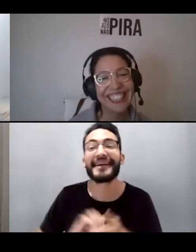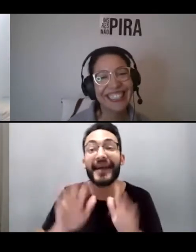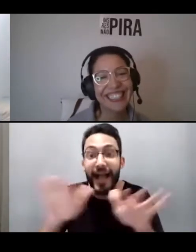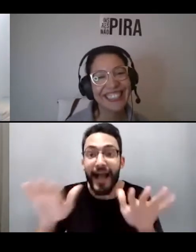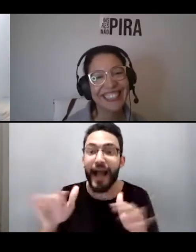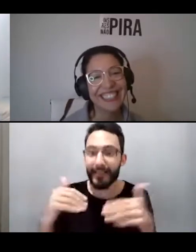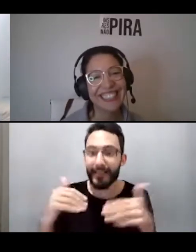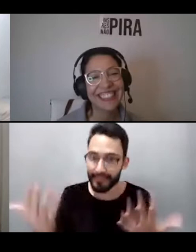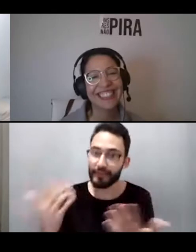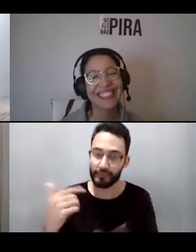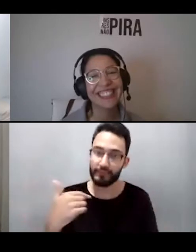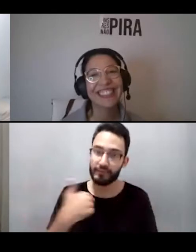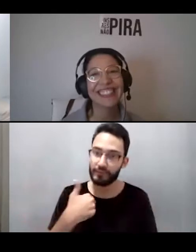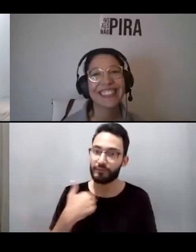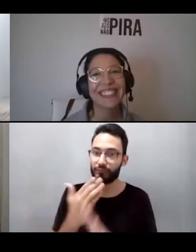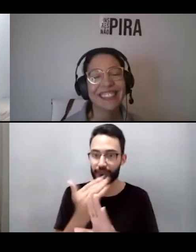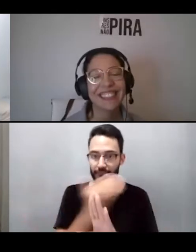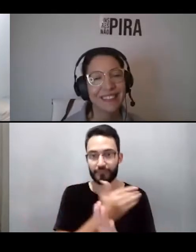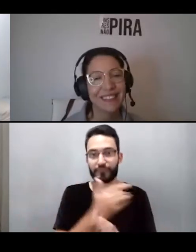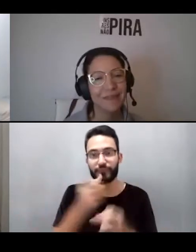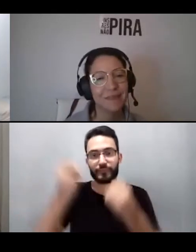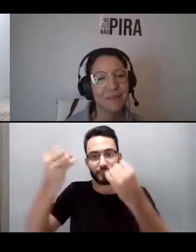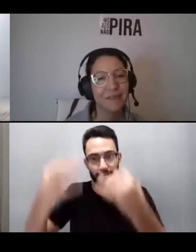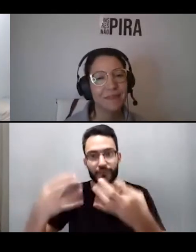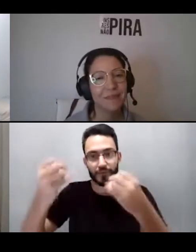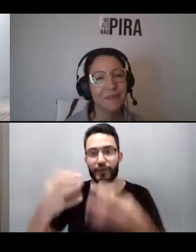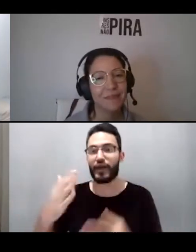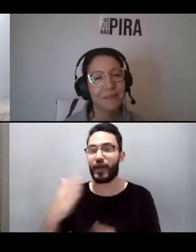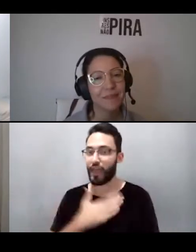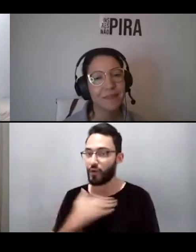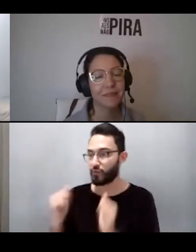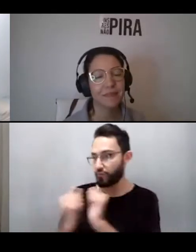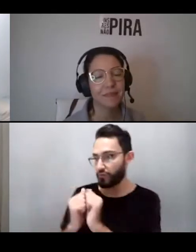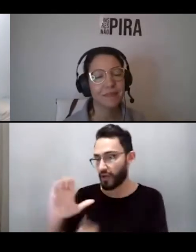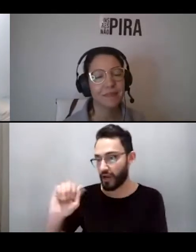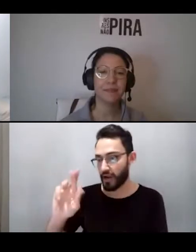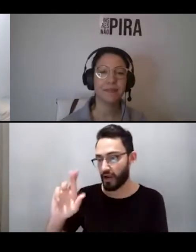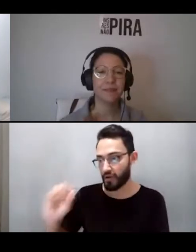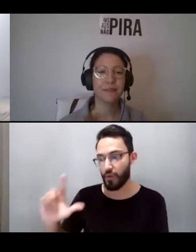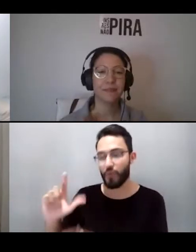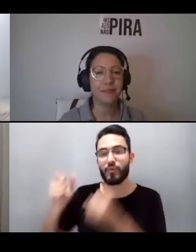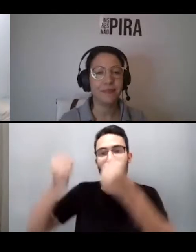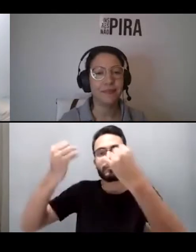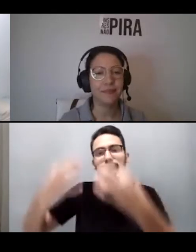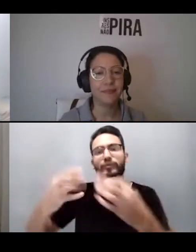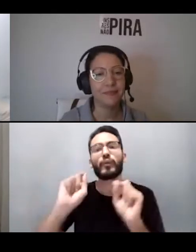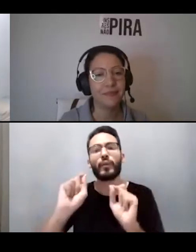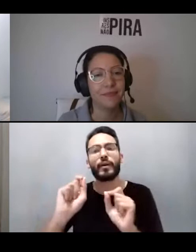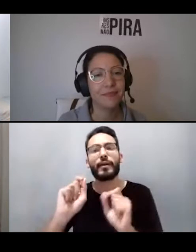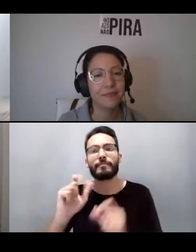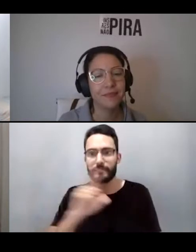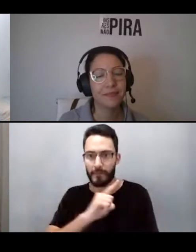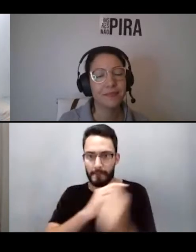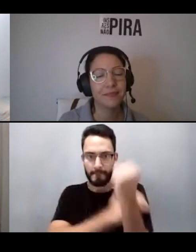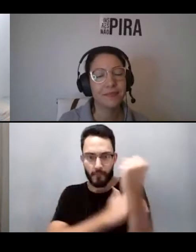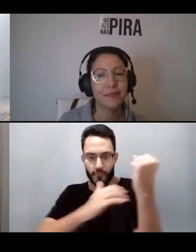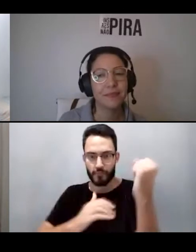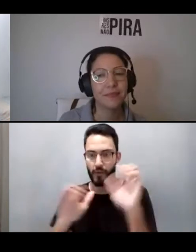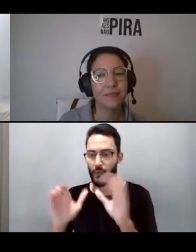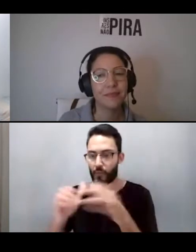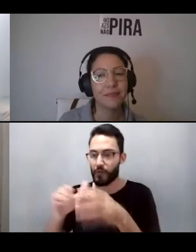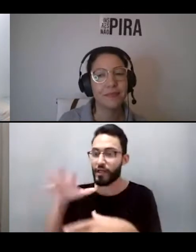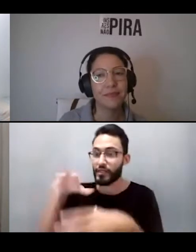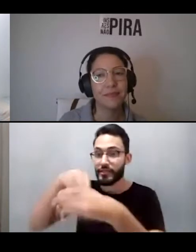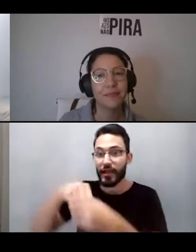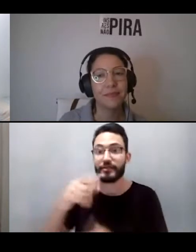Então, como eu comentei, né, a Pri, a Carol e eu, a gente vai falar um pouquinho sobre o poder da comunidade, né, interno e o trabalho colaborativo aqui dentro da